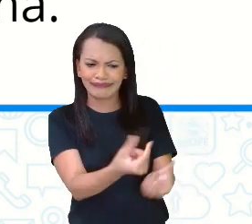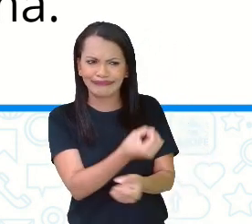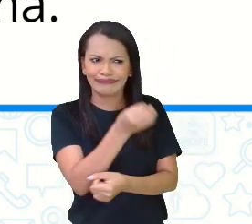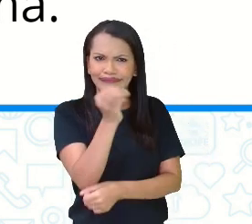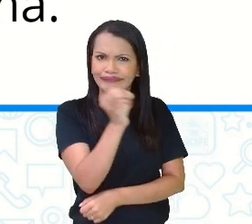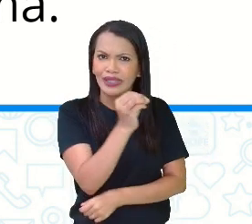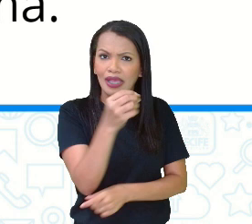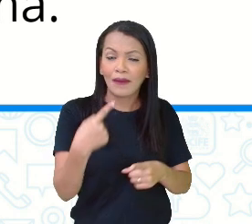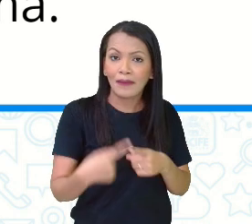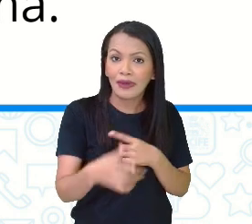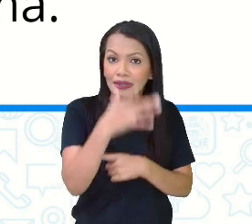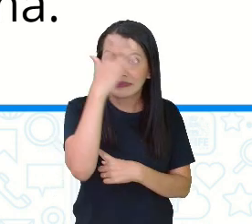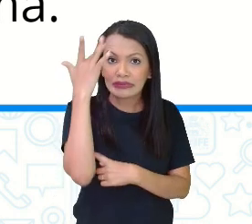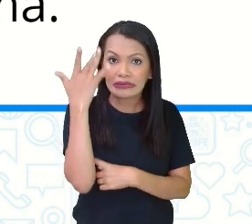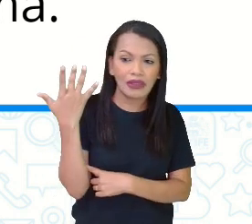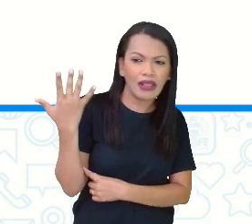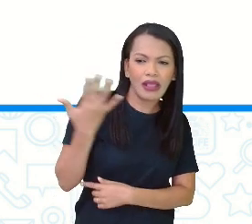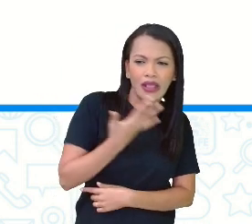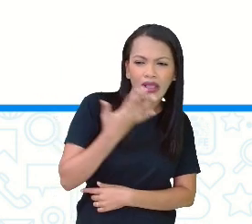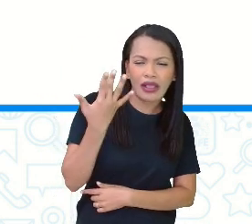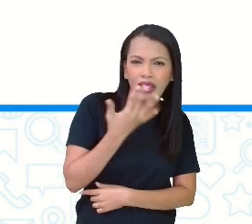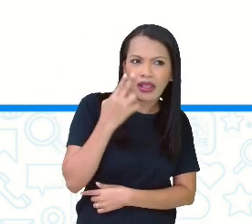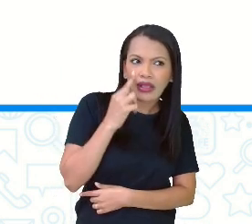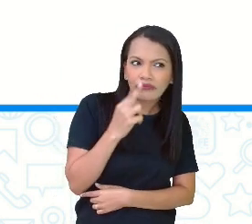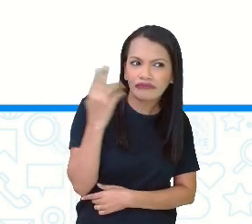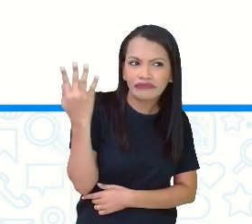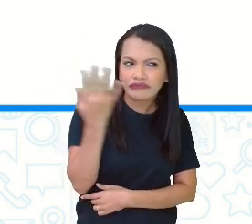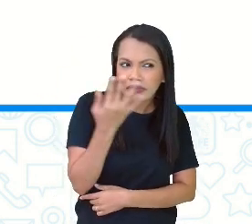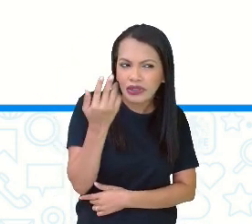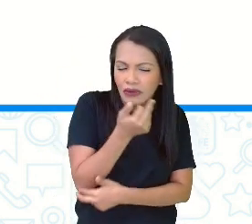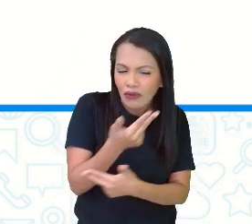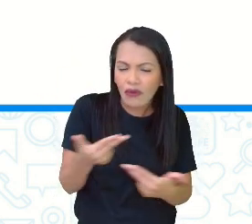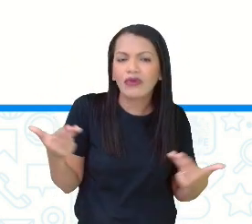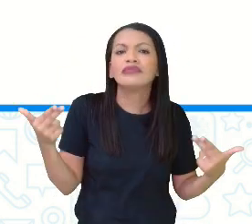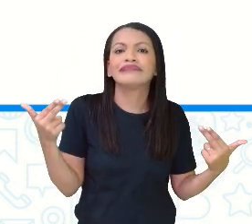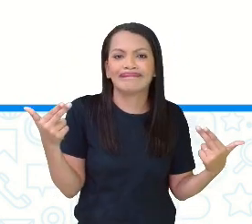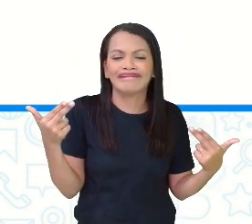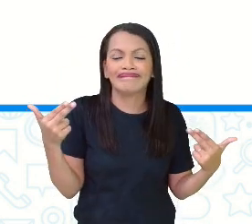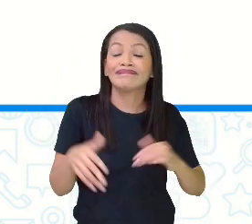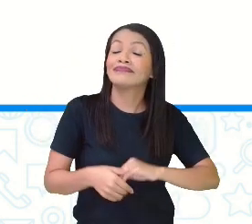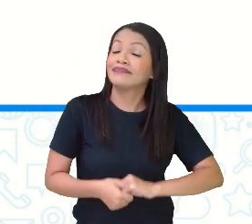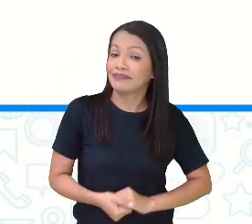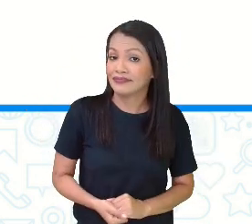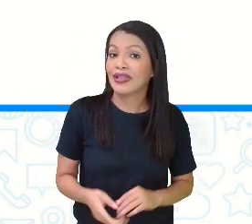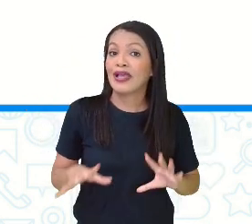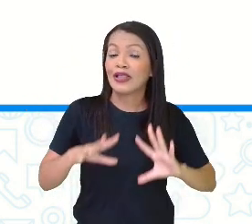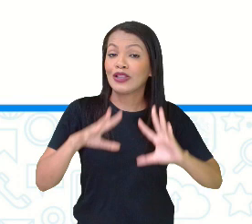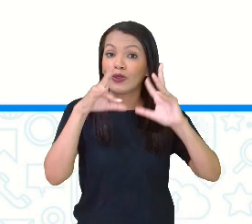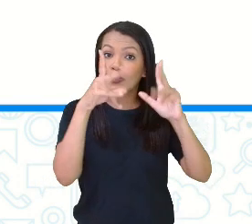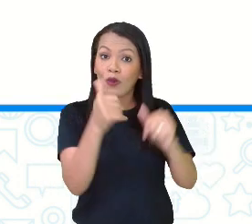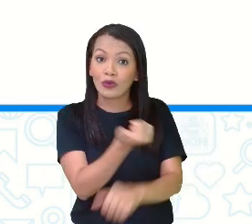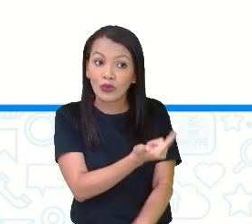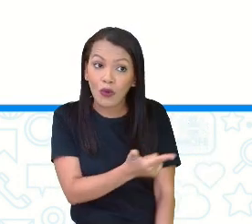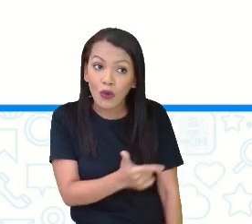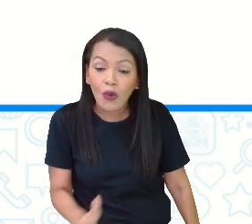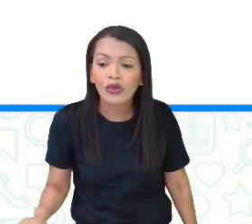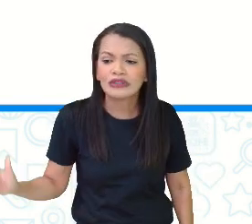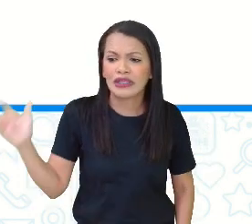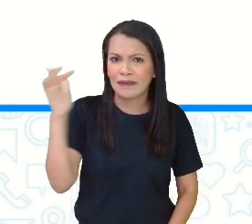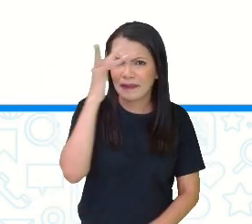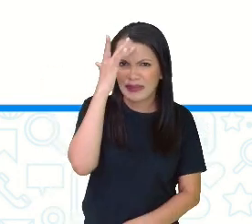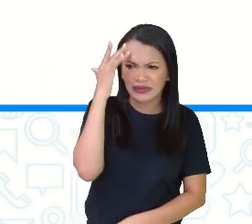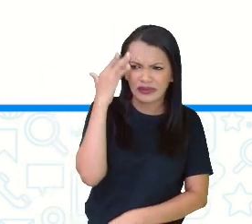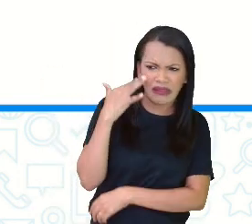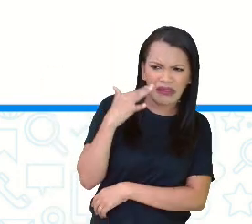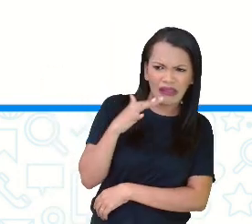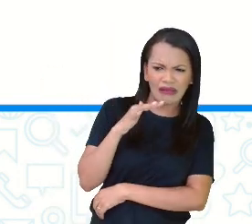pois ninguém poderia supor que ele não estivesse vendo coisa alguma. Por sua vez, todos os outros cortesãos